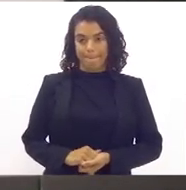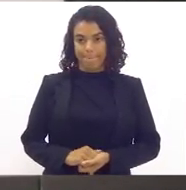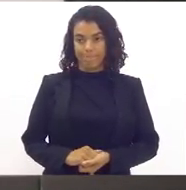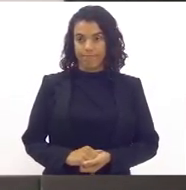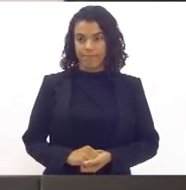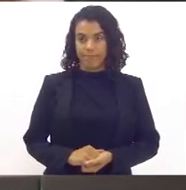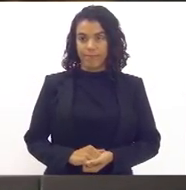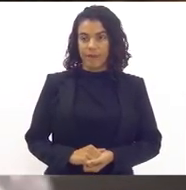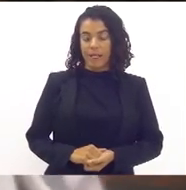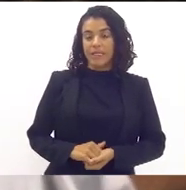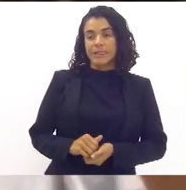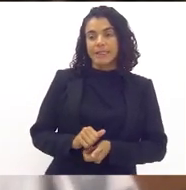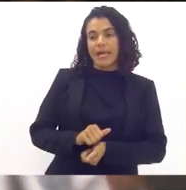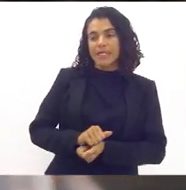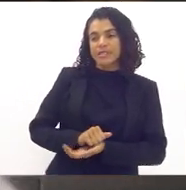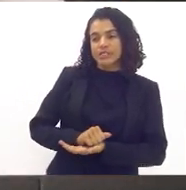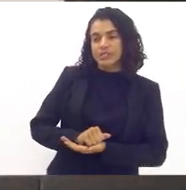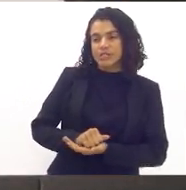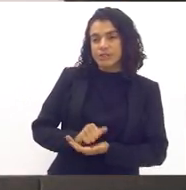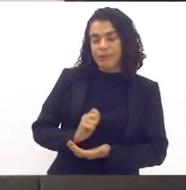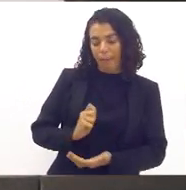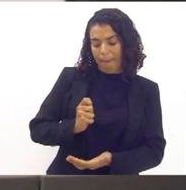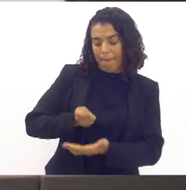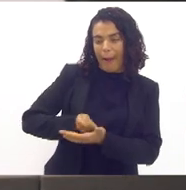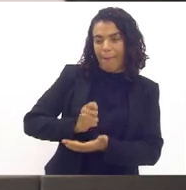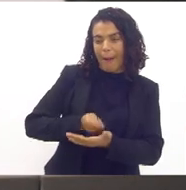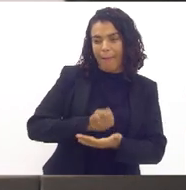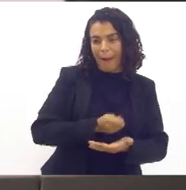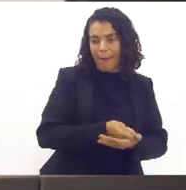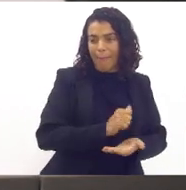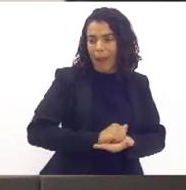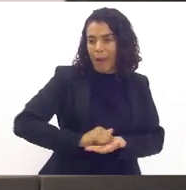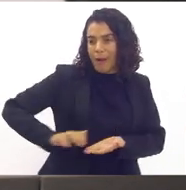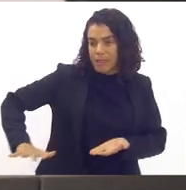Na despesa acumulada, no quadro de despesa acumulada que nós temos aqui,